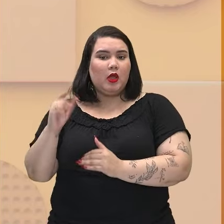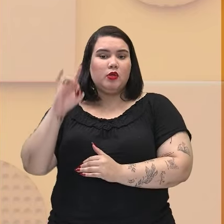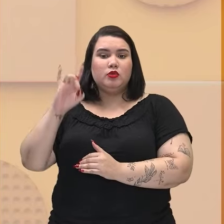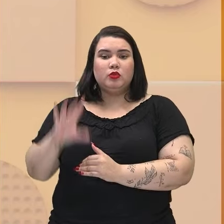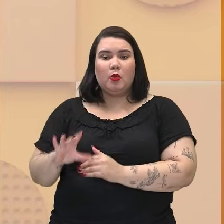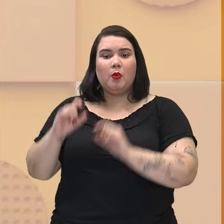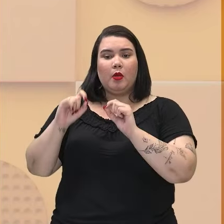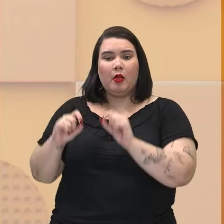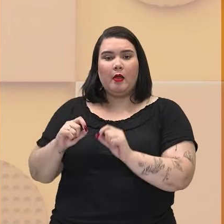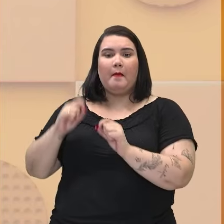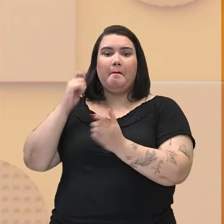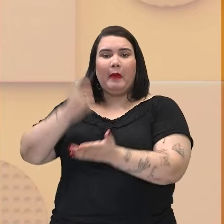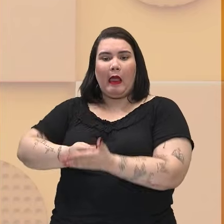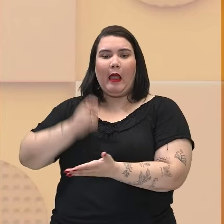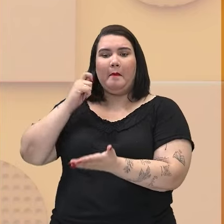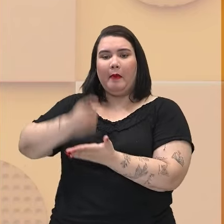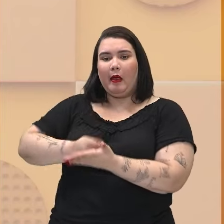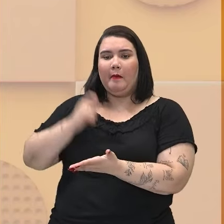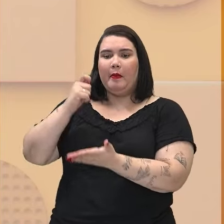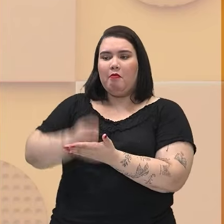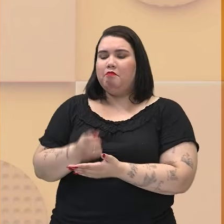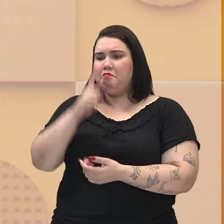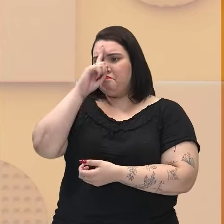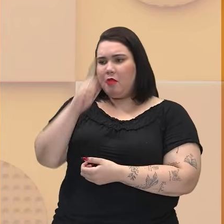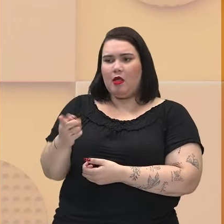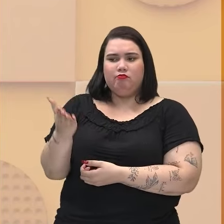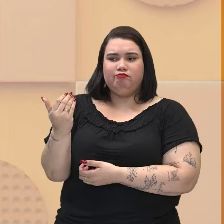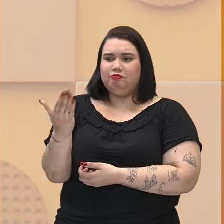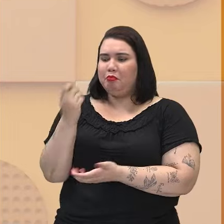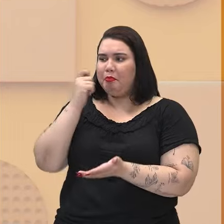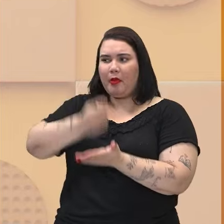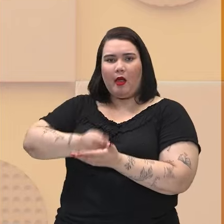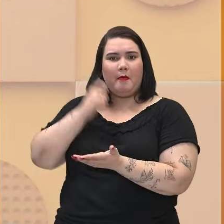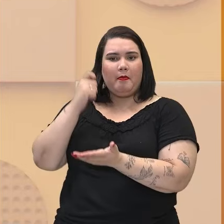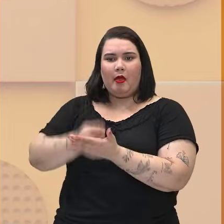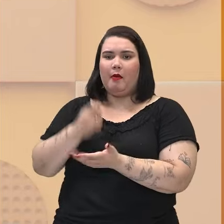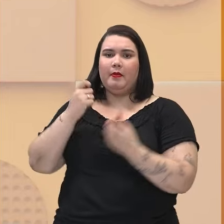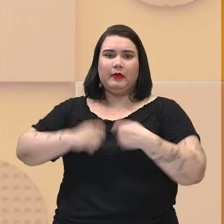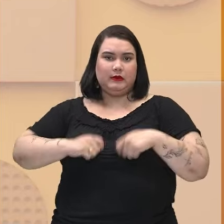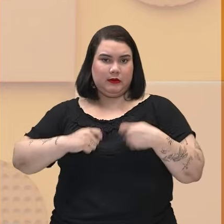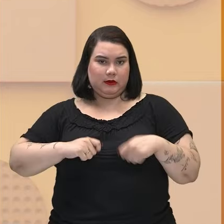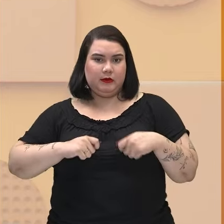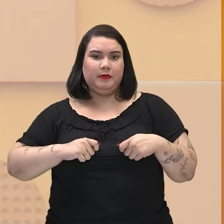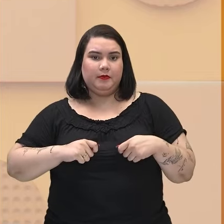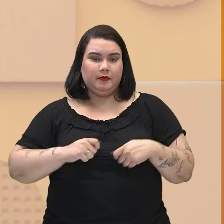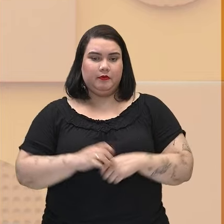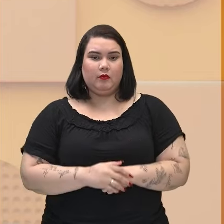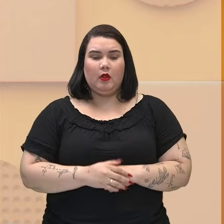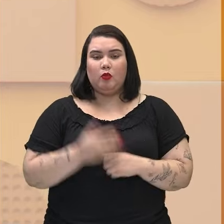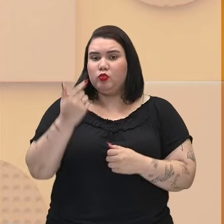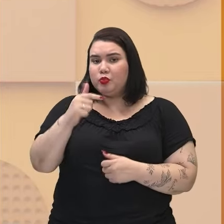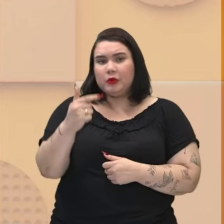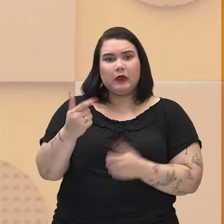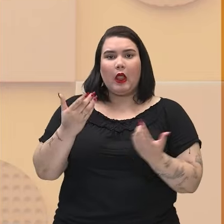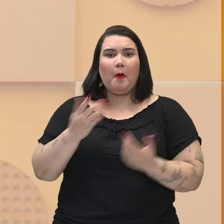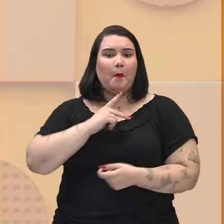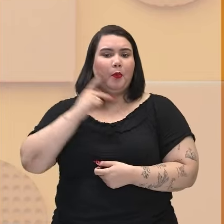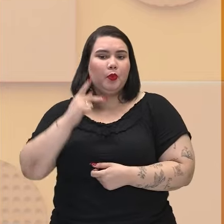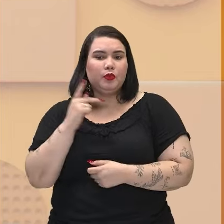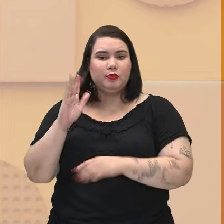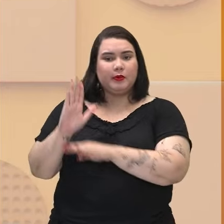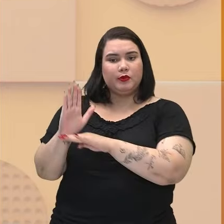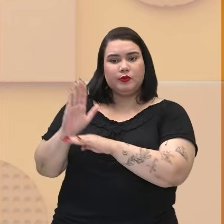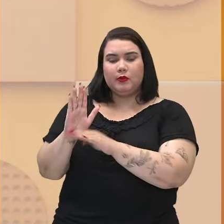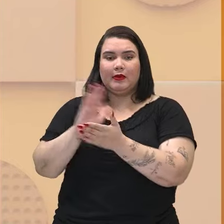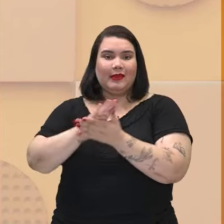mais e mais cobranças de impostos sobre os pernambucanos. Então, eles não tinham poder político, eles eram